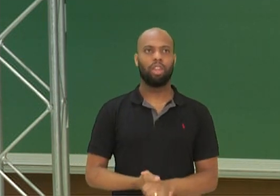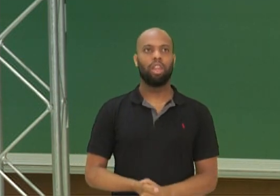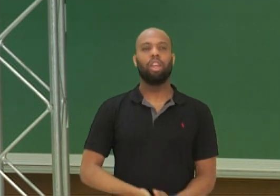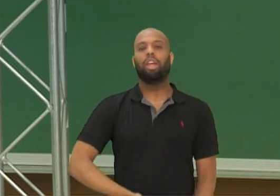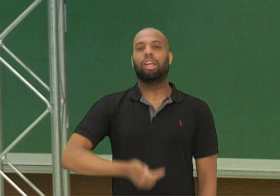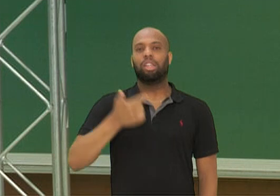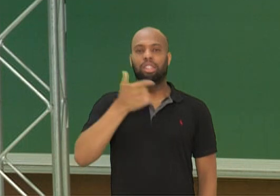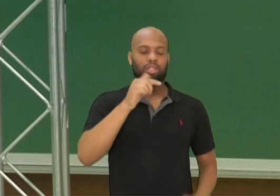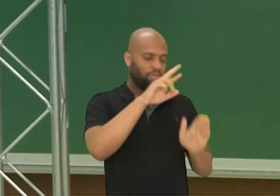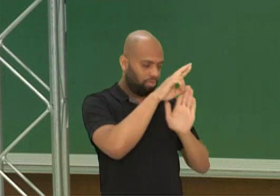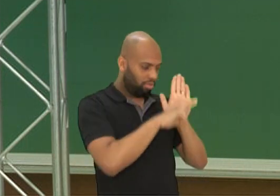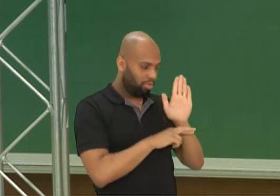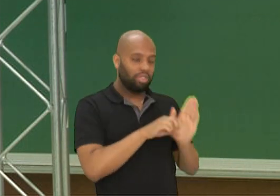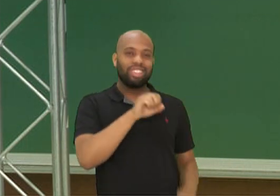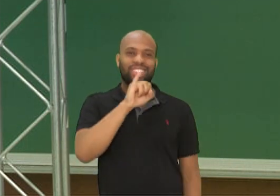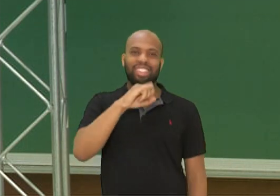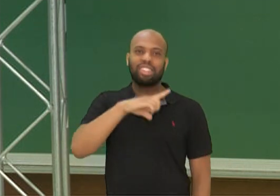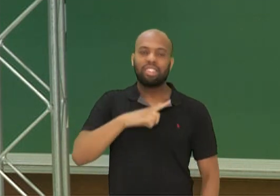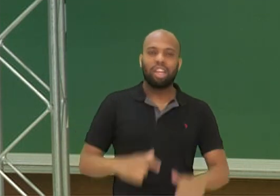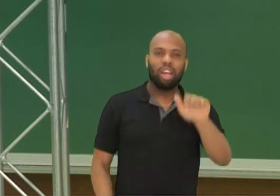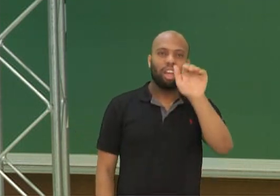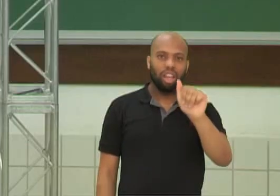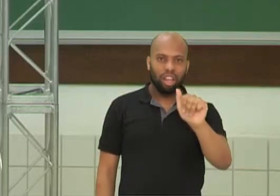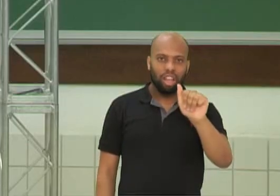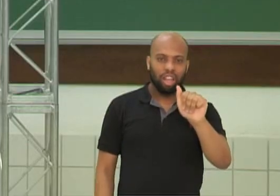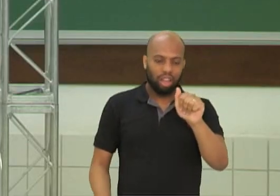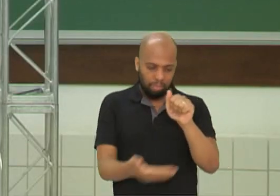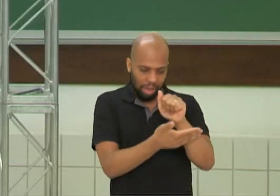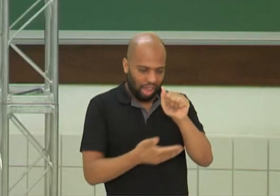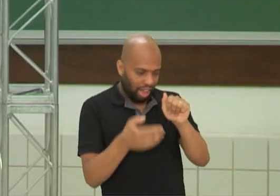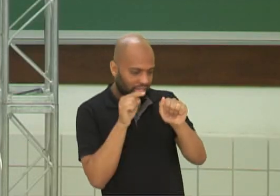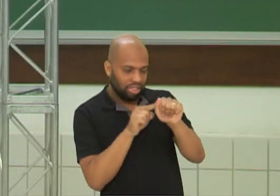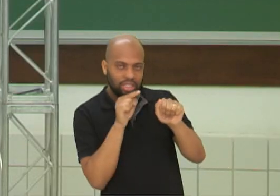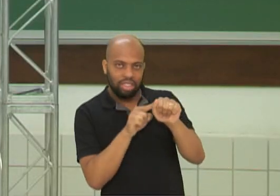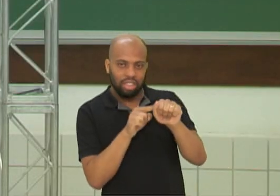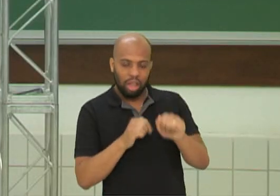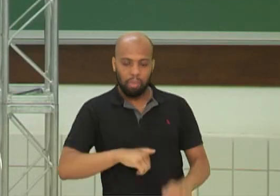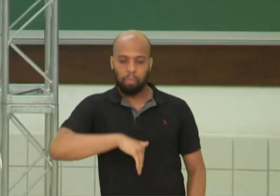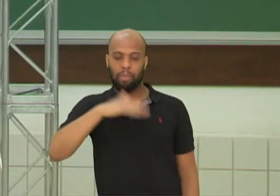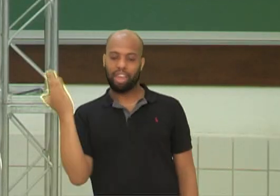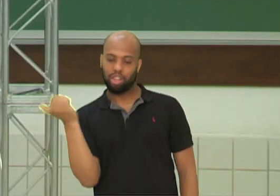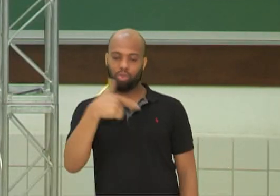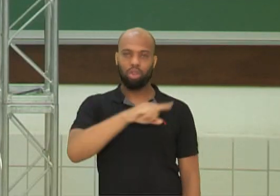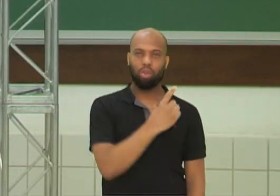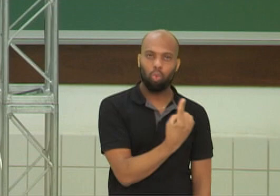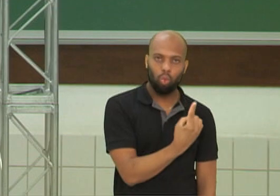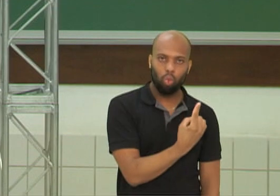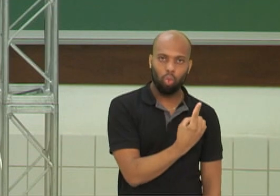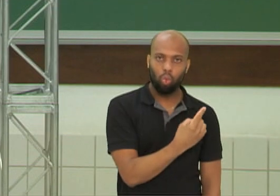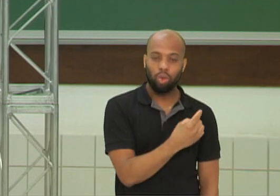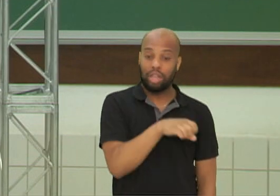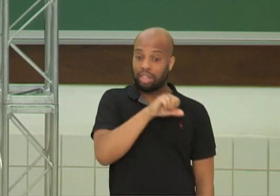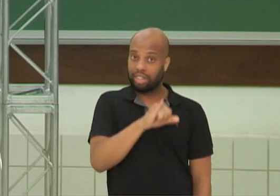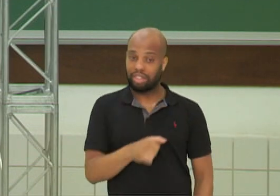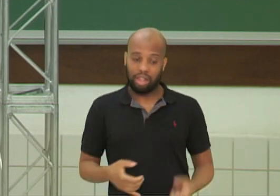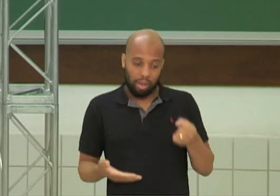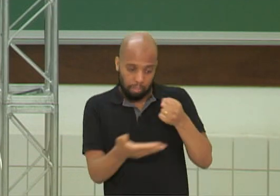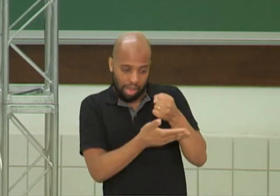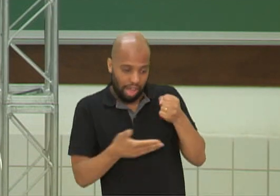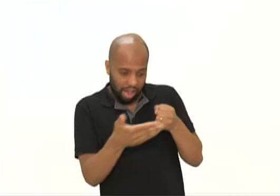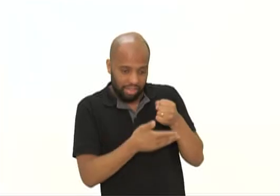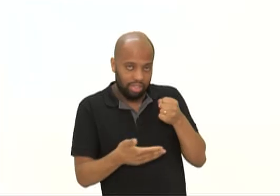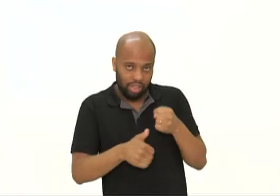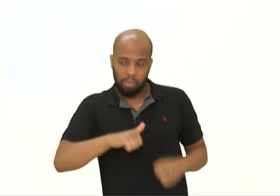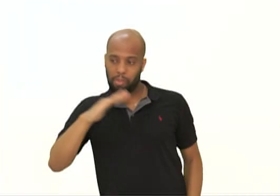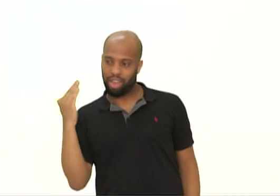Segunda propriedade, quando esse a, quando a base é maior que 1, base maior que 1, então a